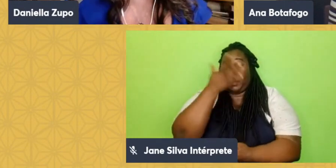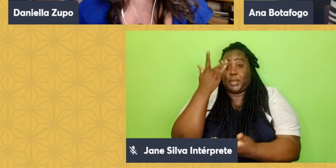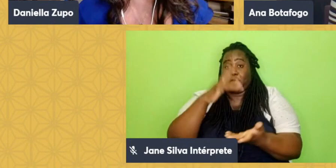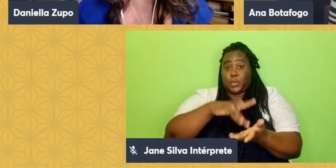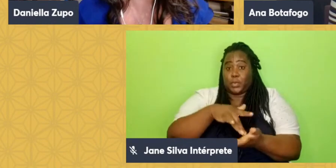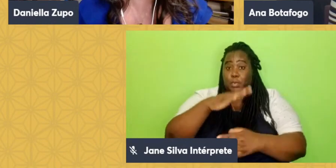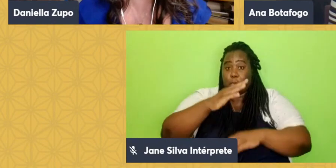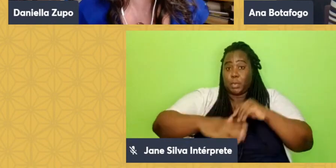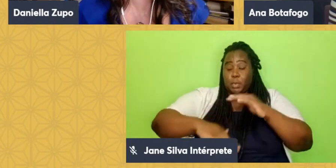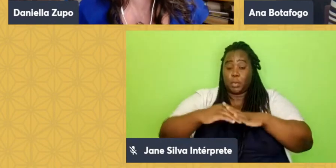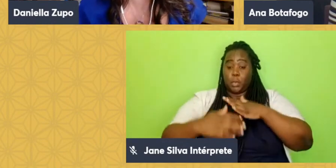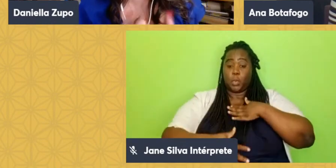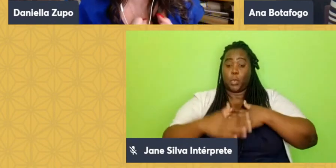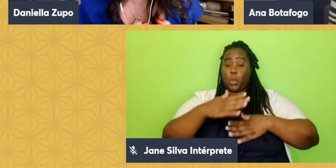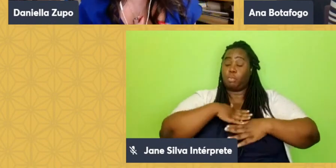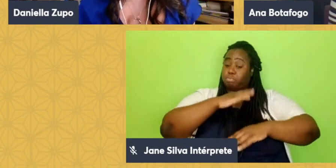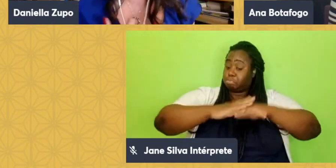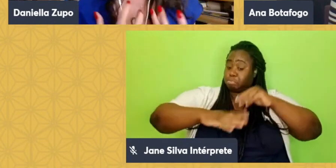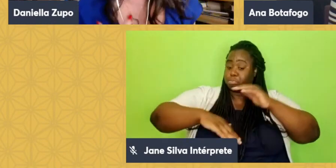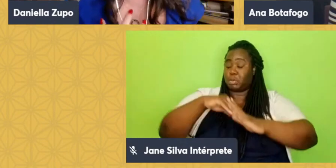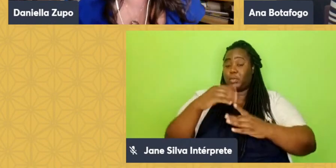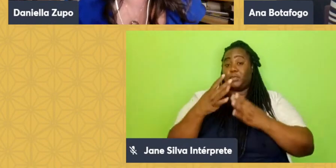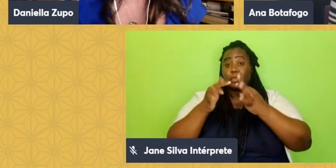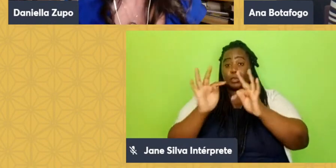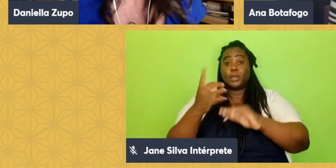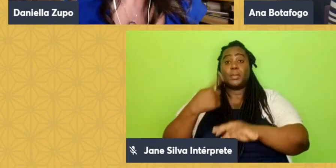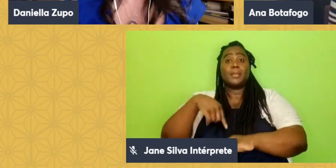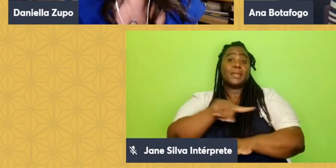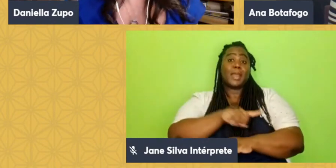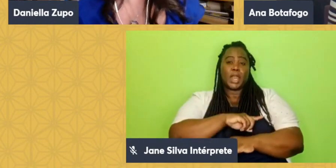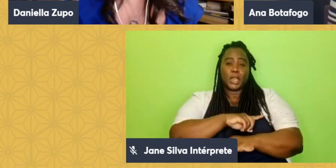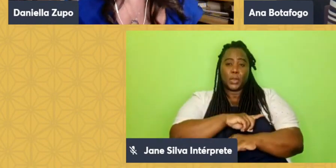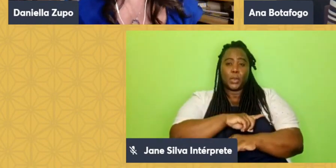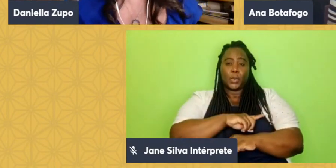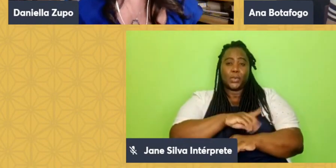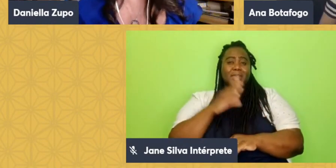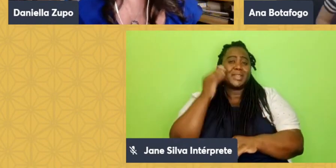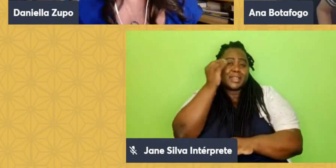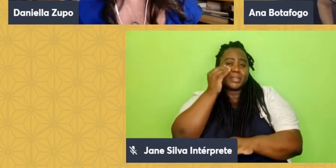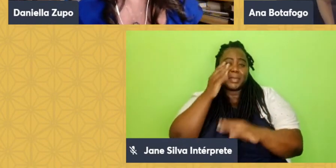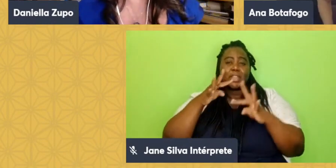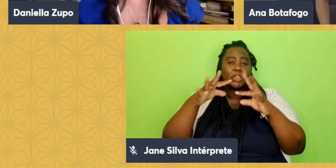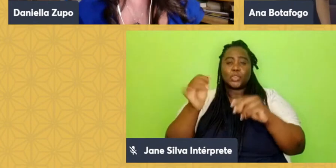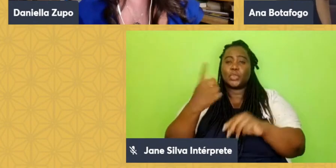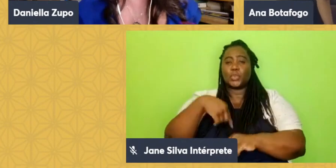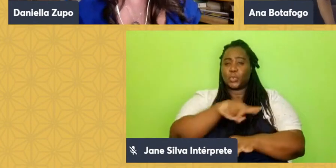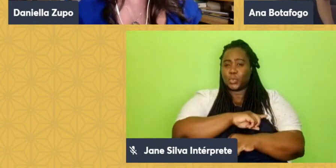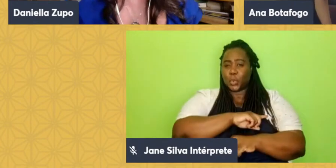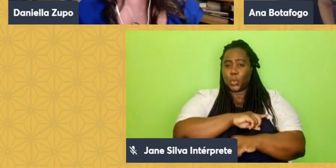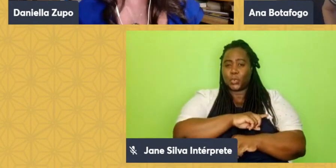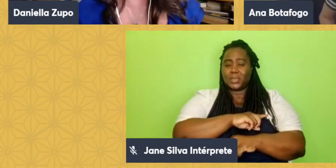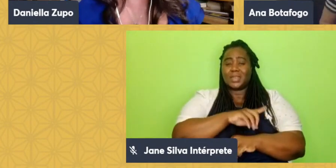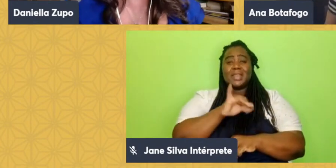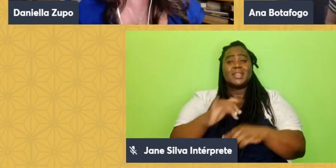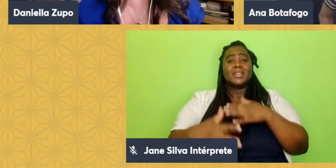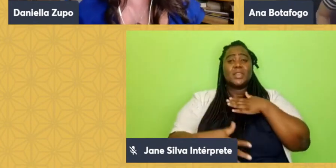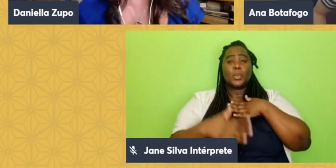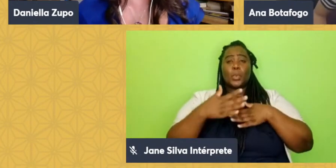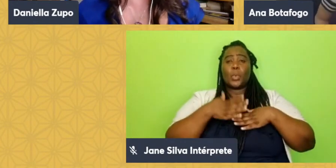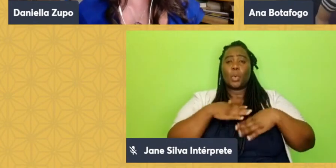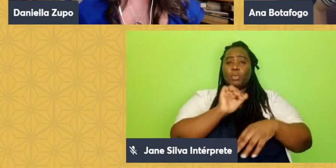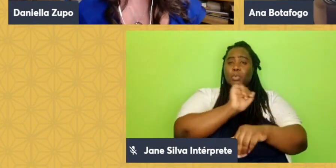corpo profissional no corpo técnico trazendo esse um pouco para nossa experiência todos nós nesse momento né Ana se esses corpos